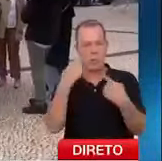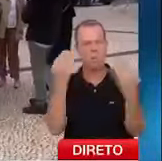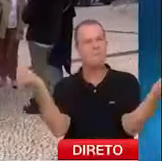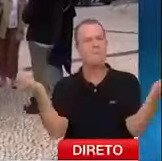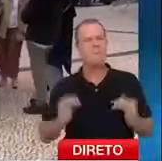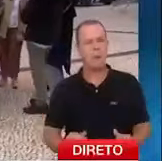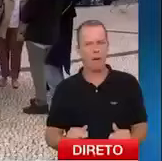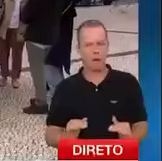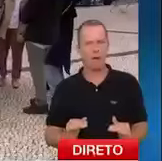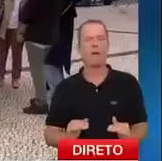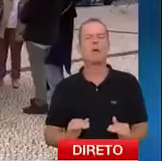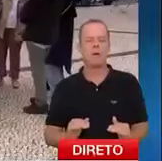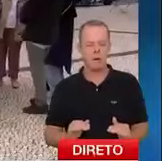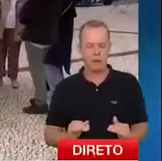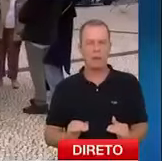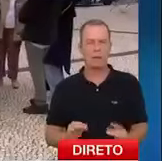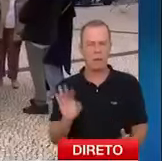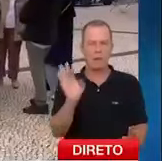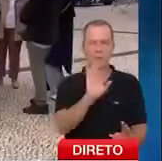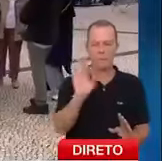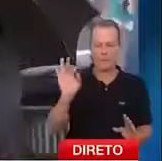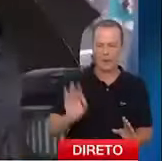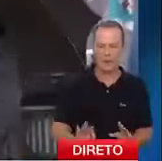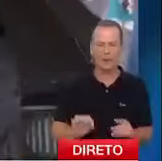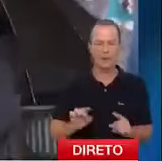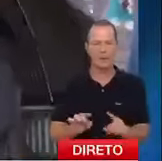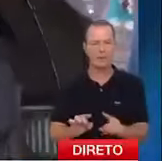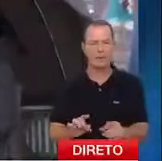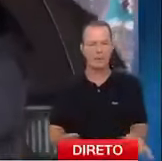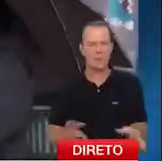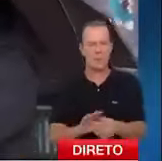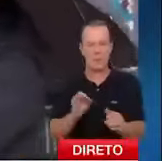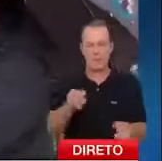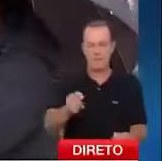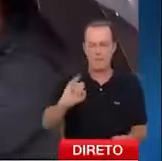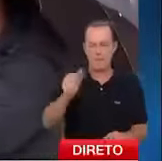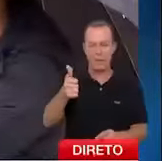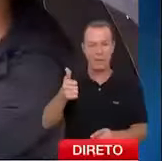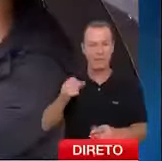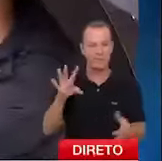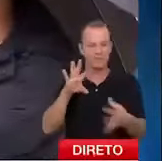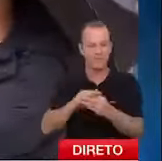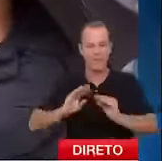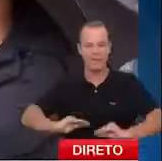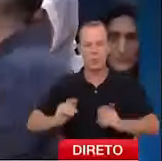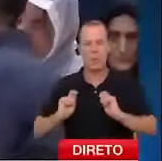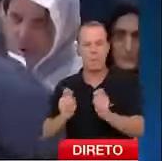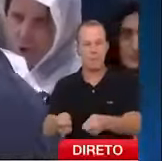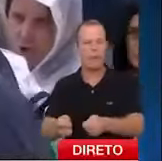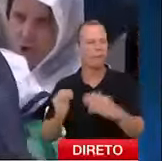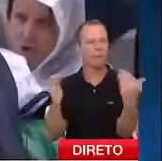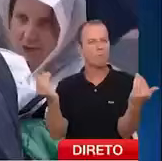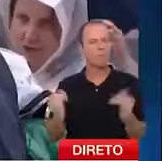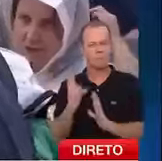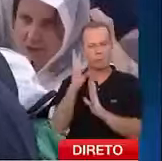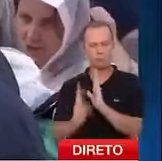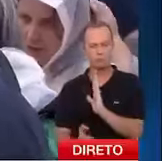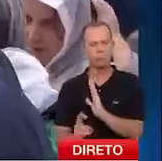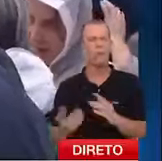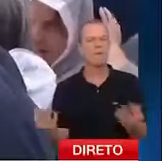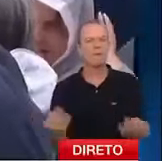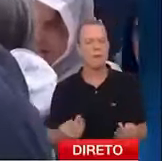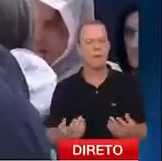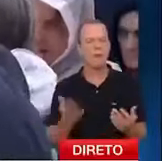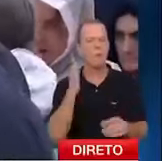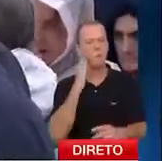Portanto o os pontos percentuais que nós deveríamos ter do produto interno bruto aplicados à educação têm vindo a diminuir portanto existem